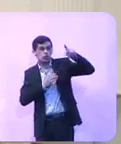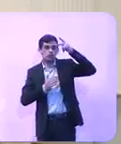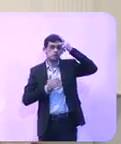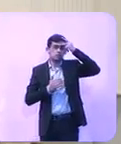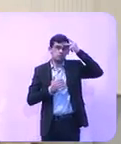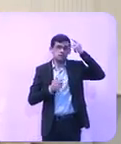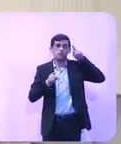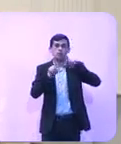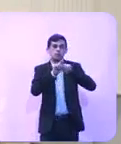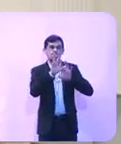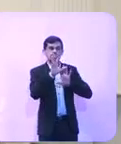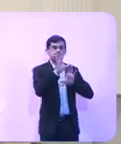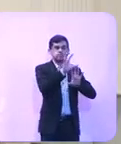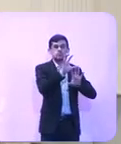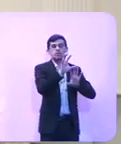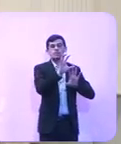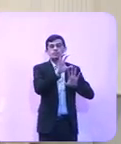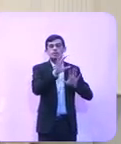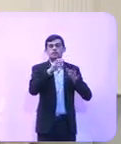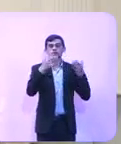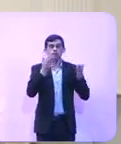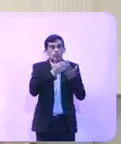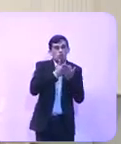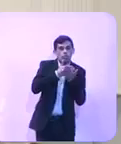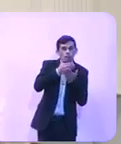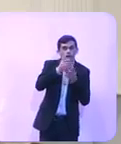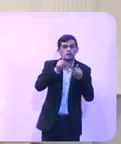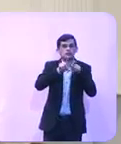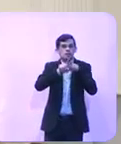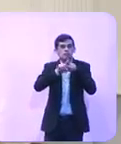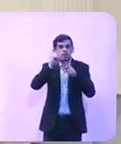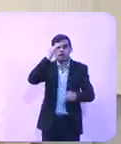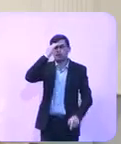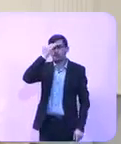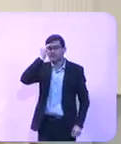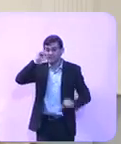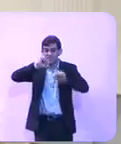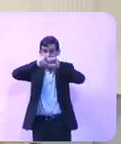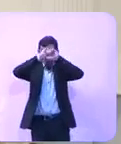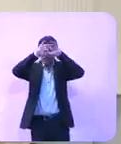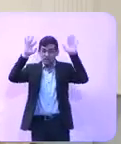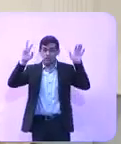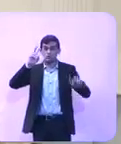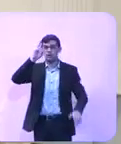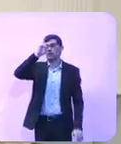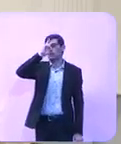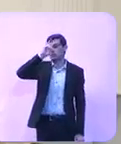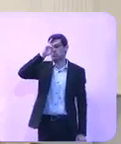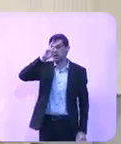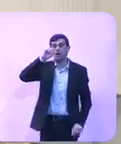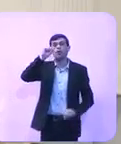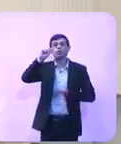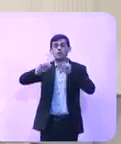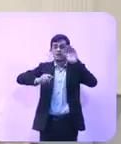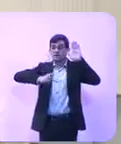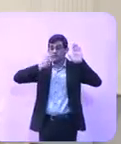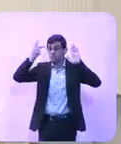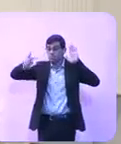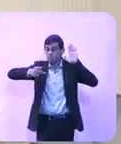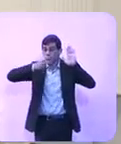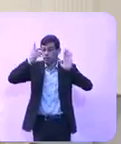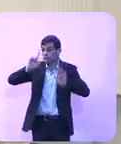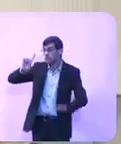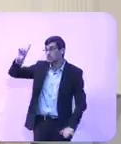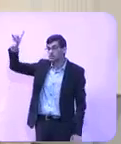é afetado. E elas começam a entender e lembrar e trazer à memória as promessas de